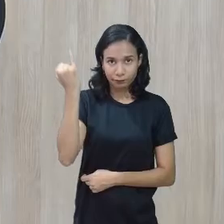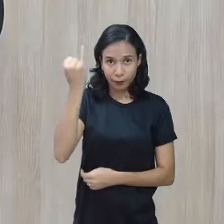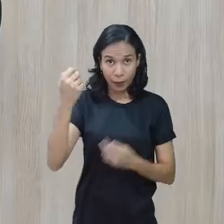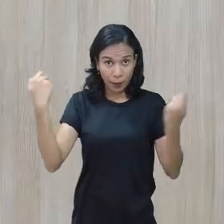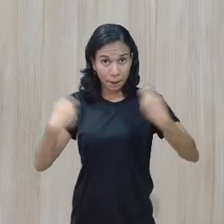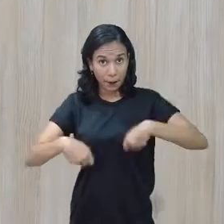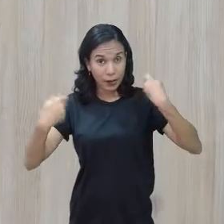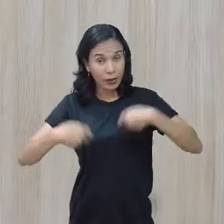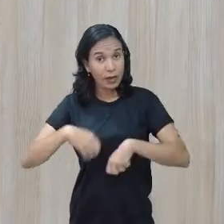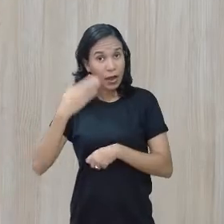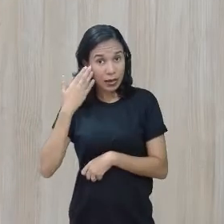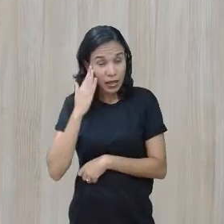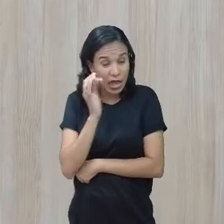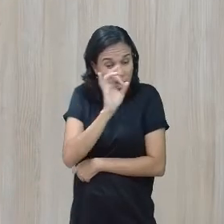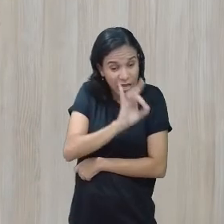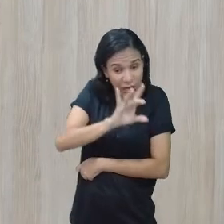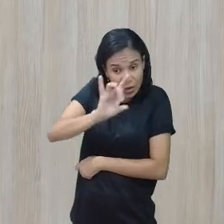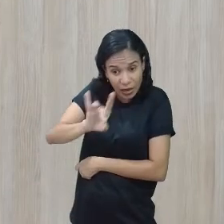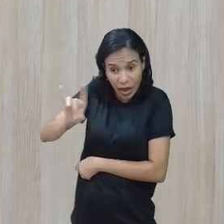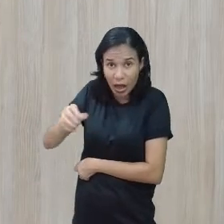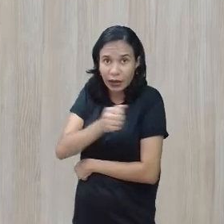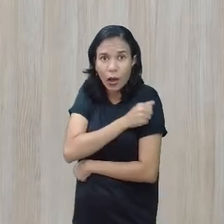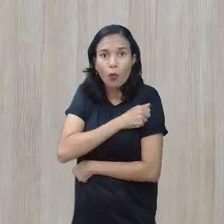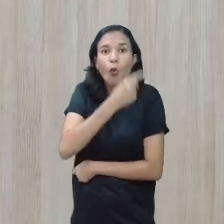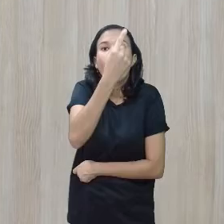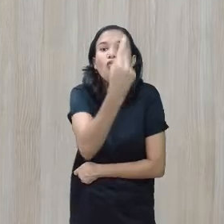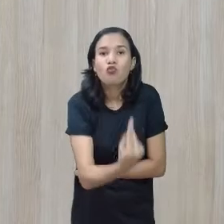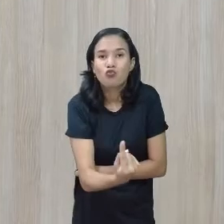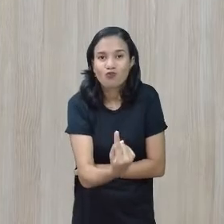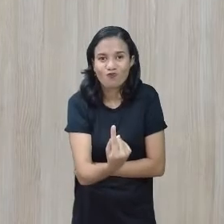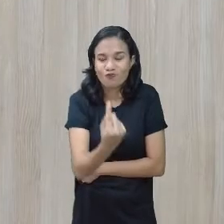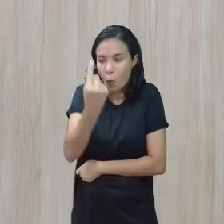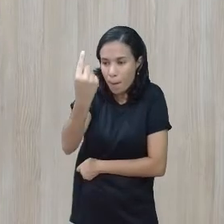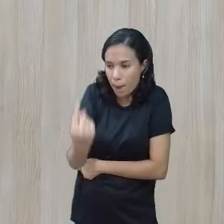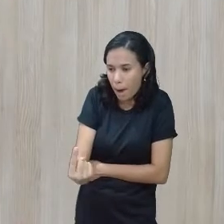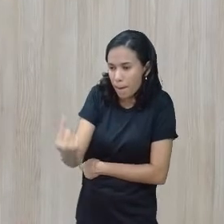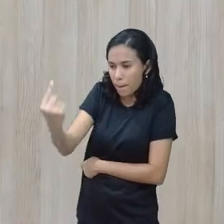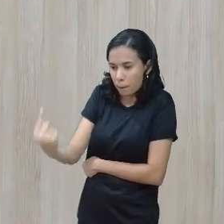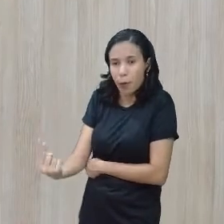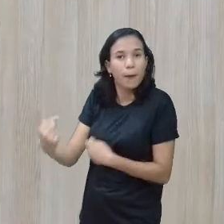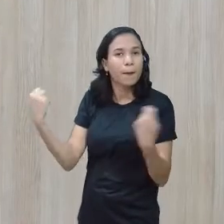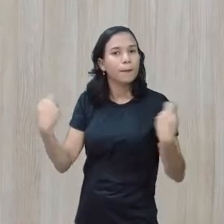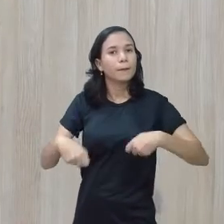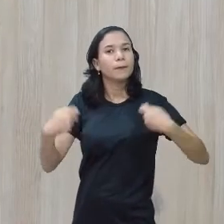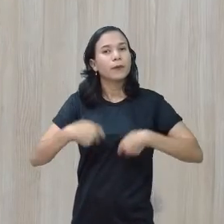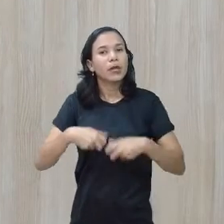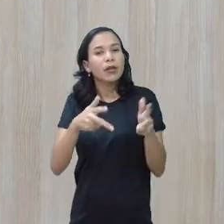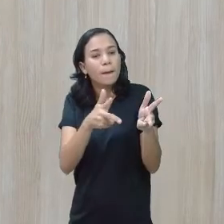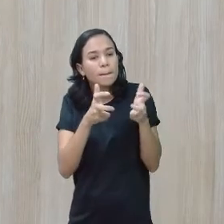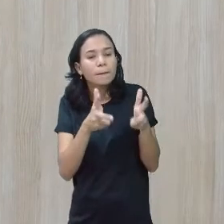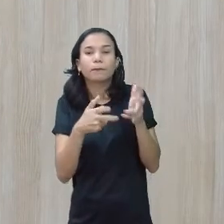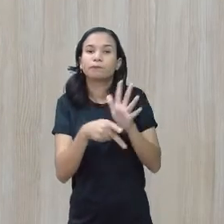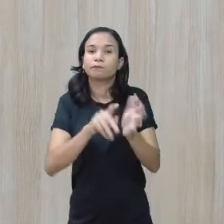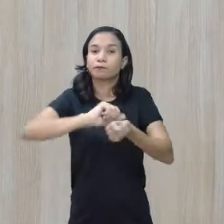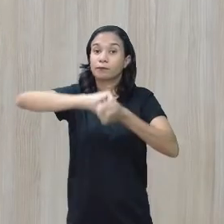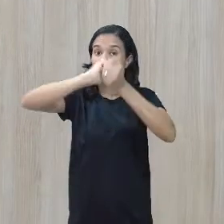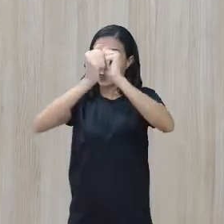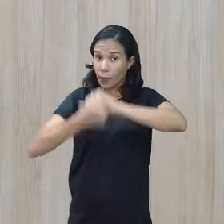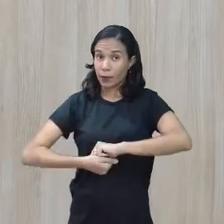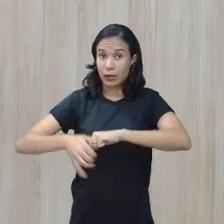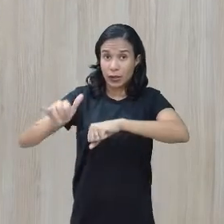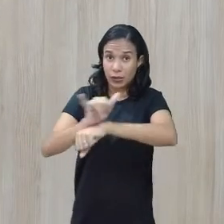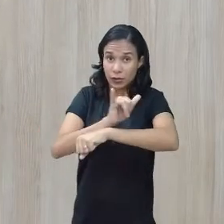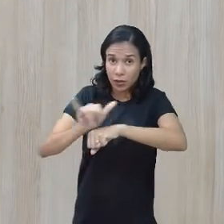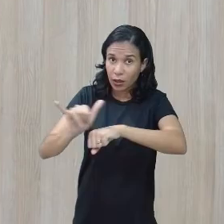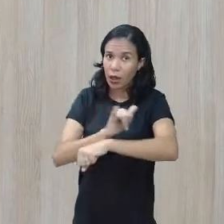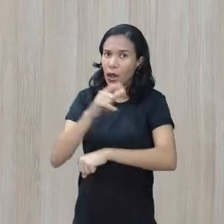precisamos entender que cada estudante ele é único. Ele precisa ser entendido e essa adaptação, essa